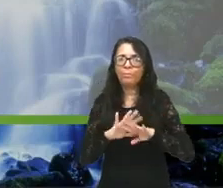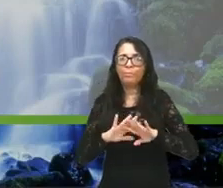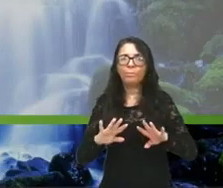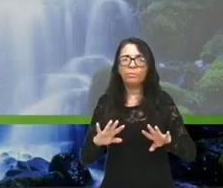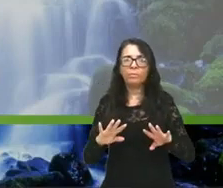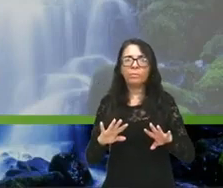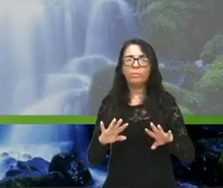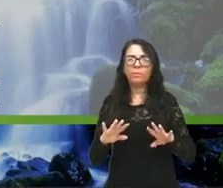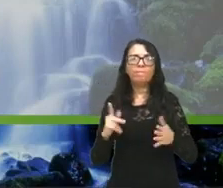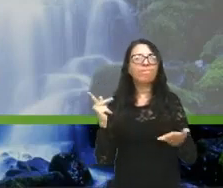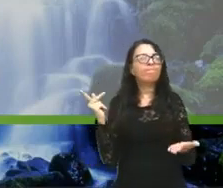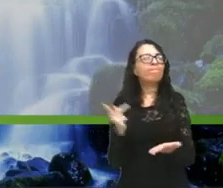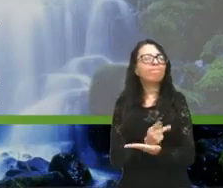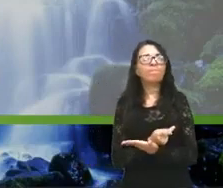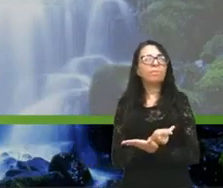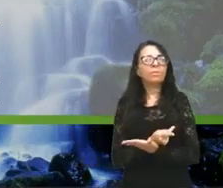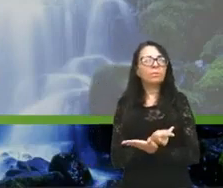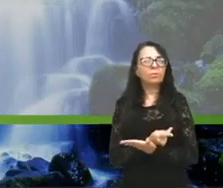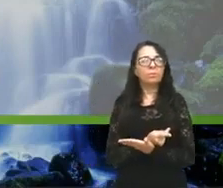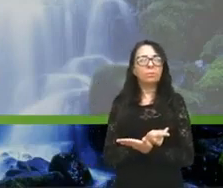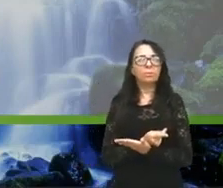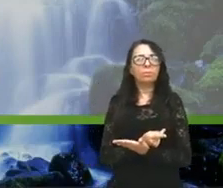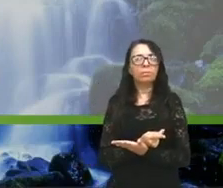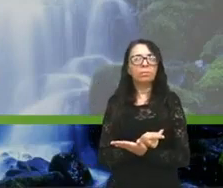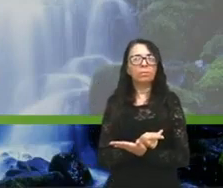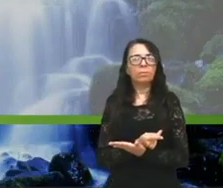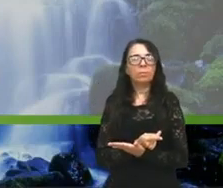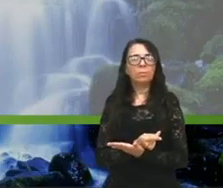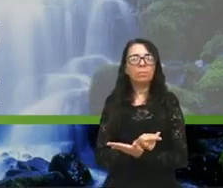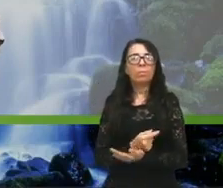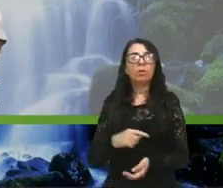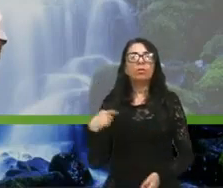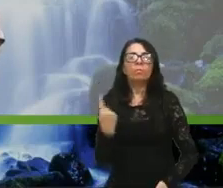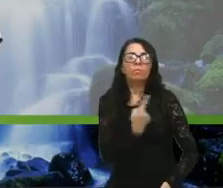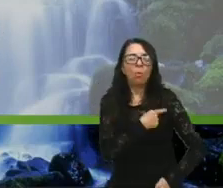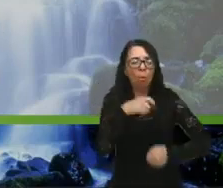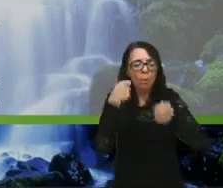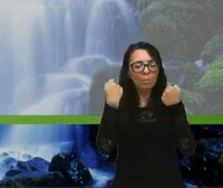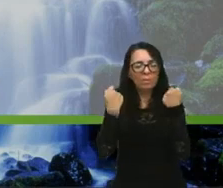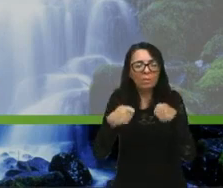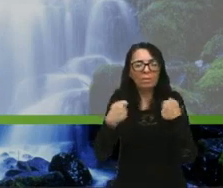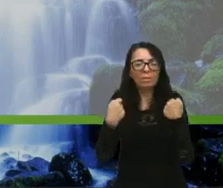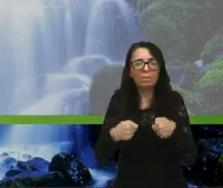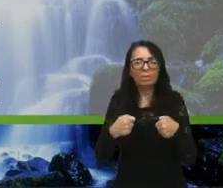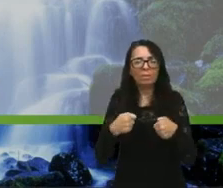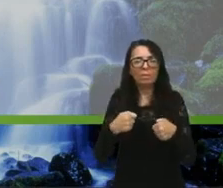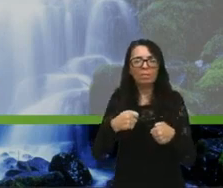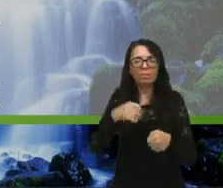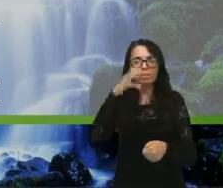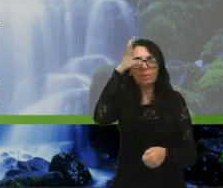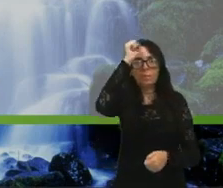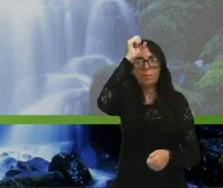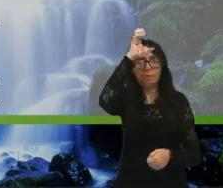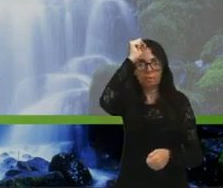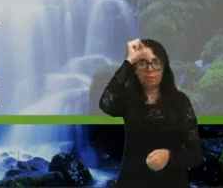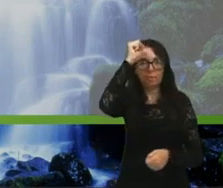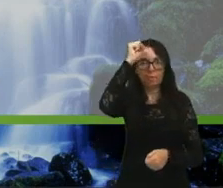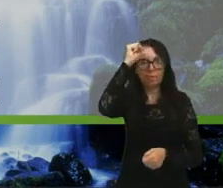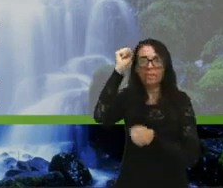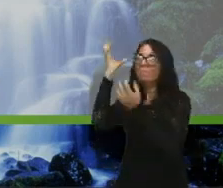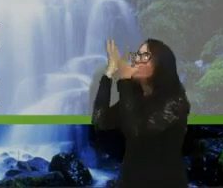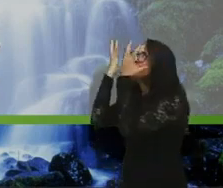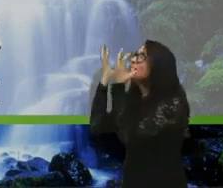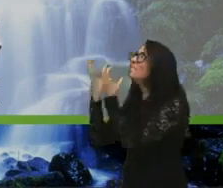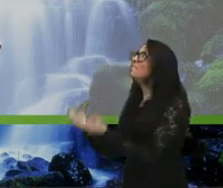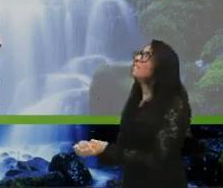Jesus, porque aprendem que no cotidiano da vida, a graça, o amor e o poder de Deus